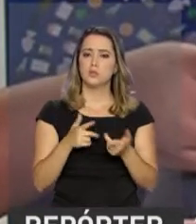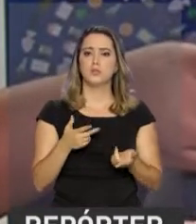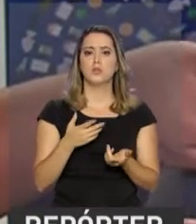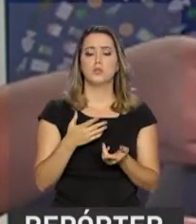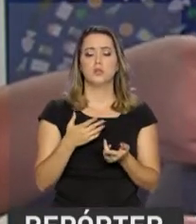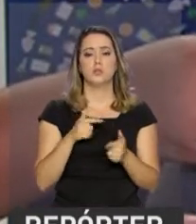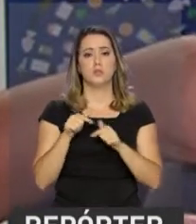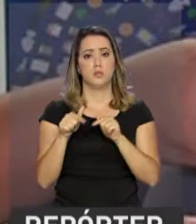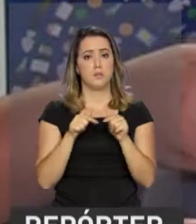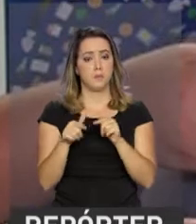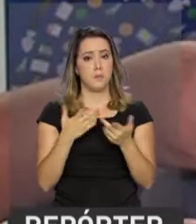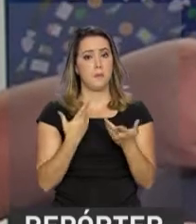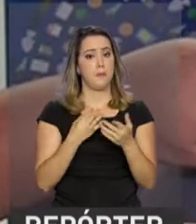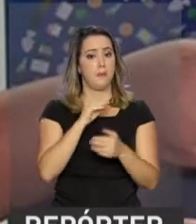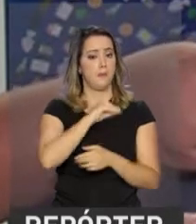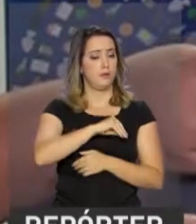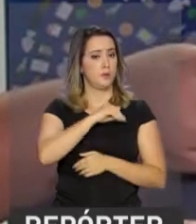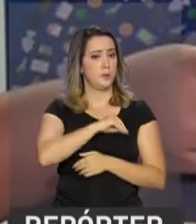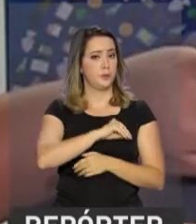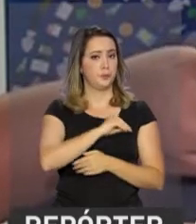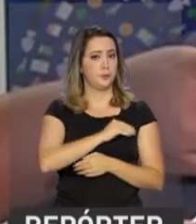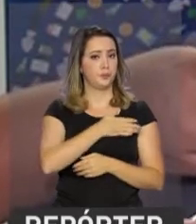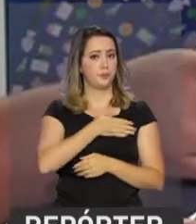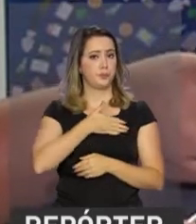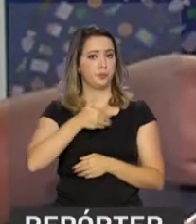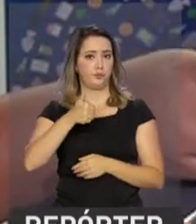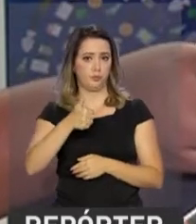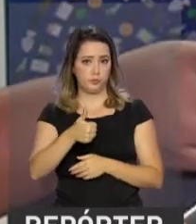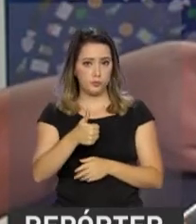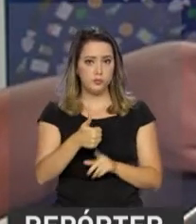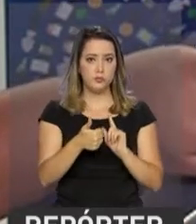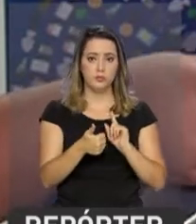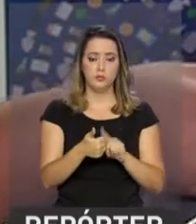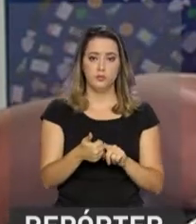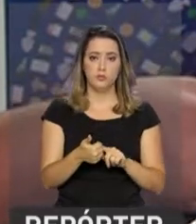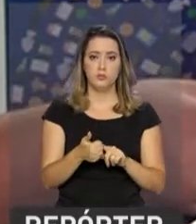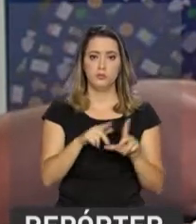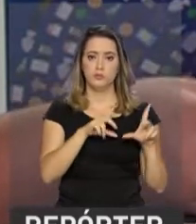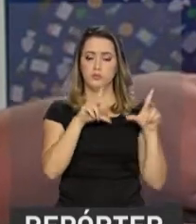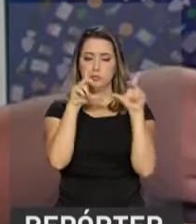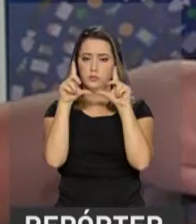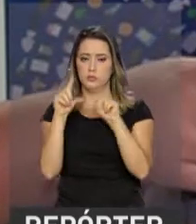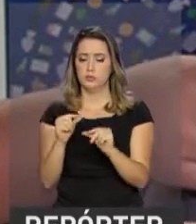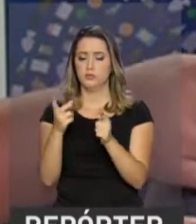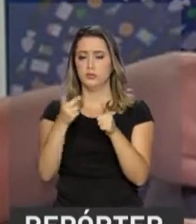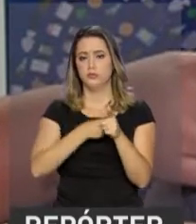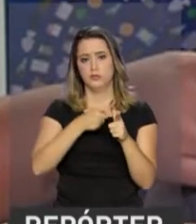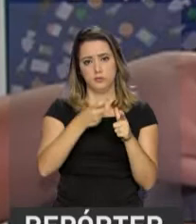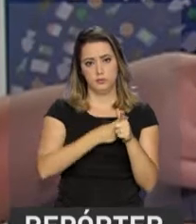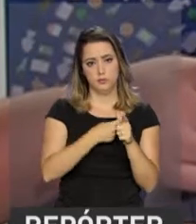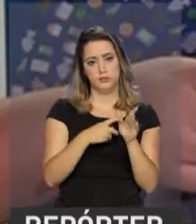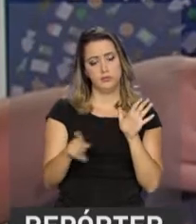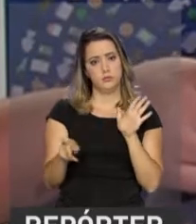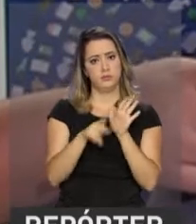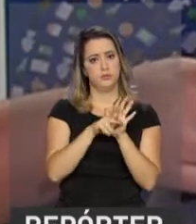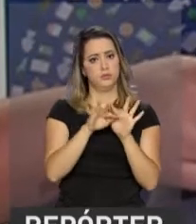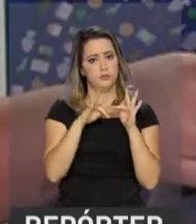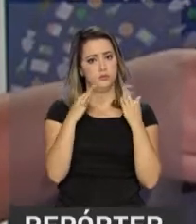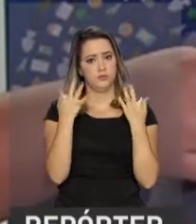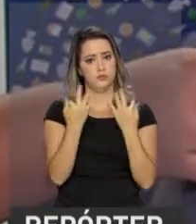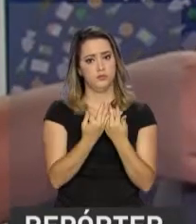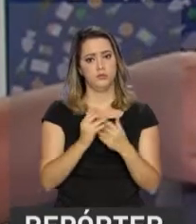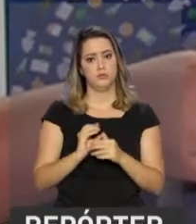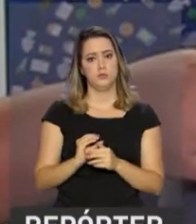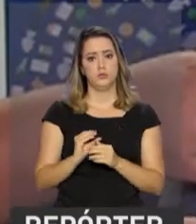do emprego e do rendimento real é da queda do endividamento das próprias famílias na